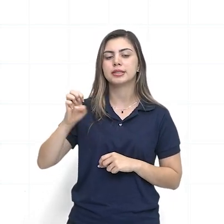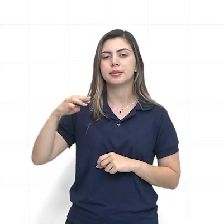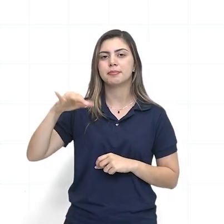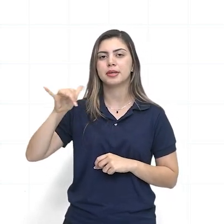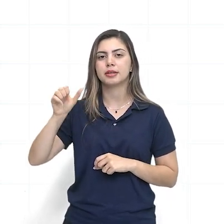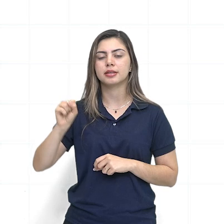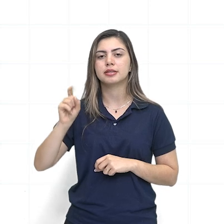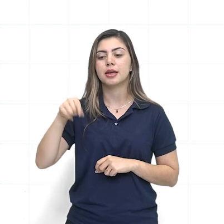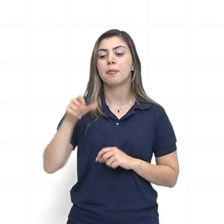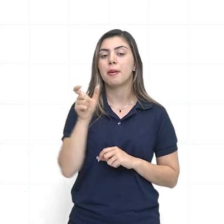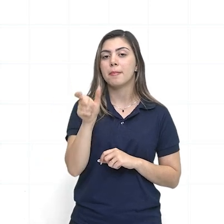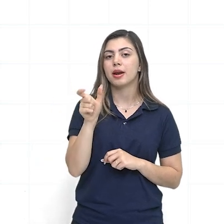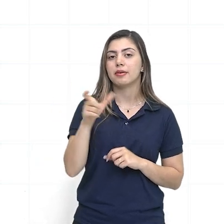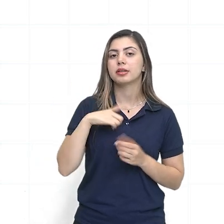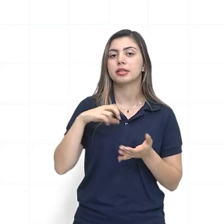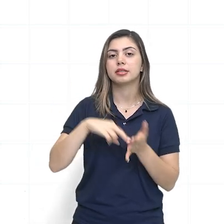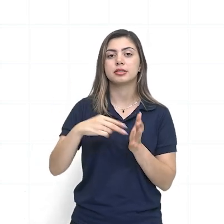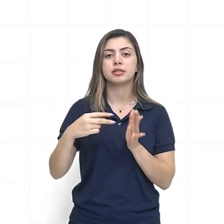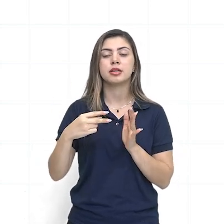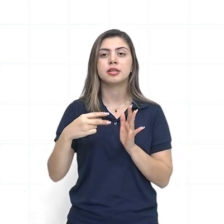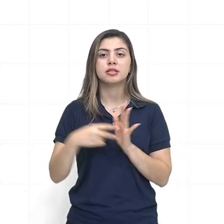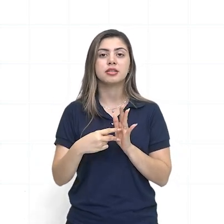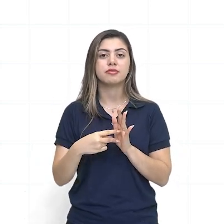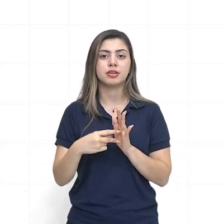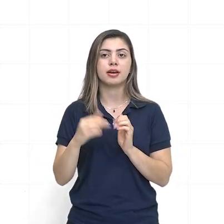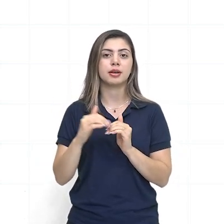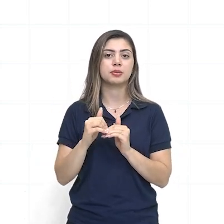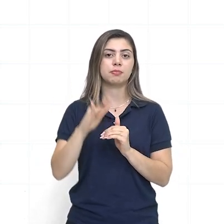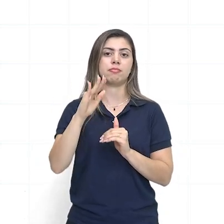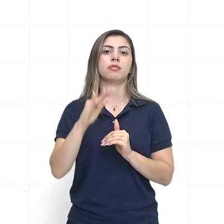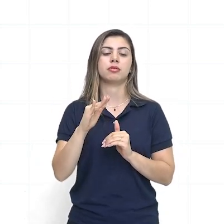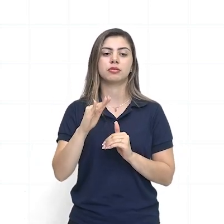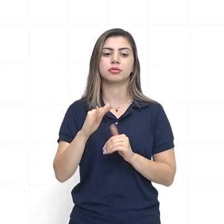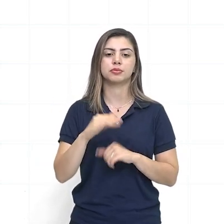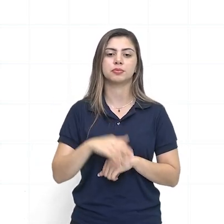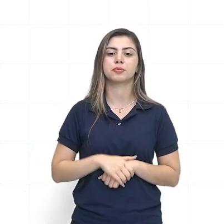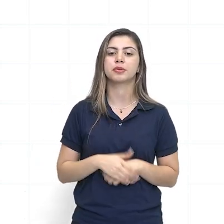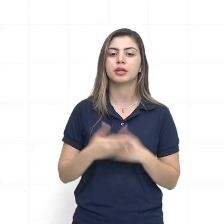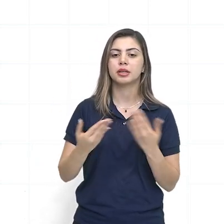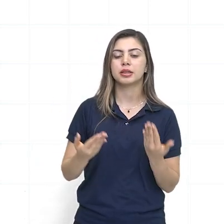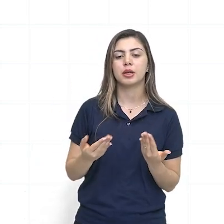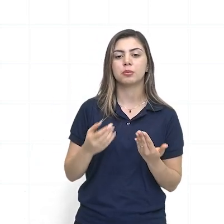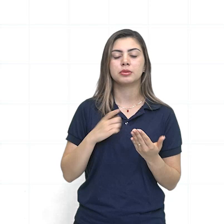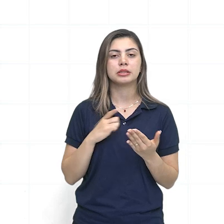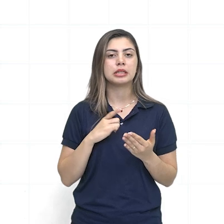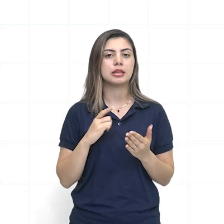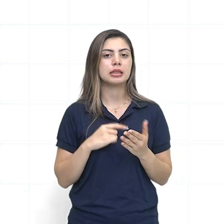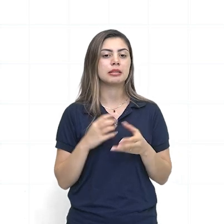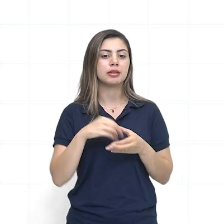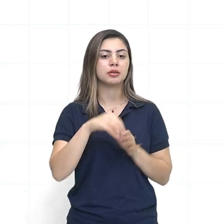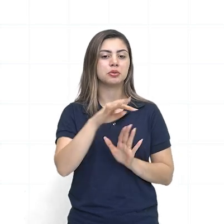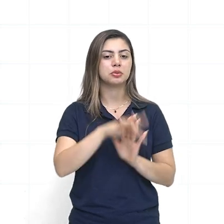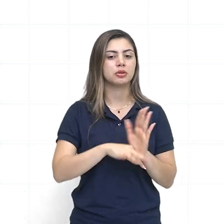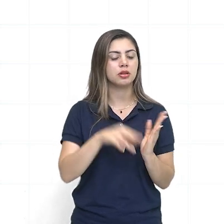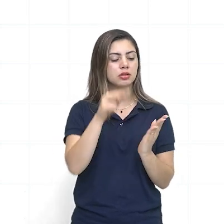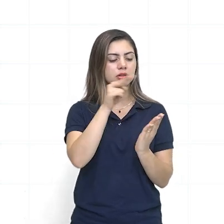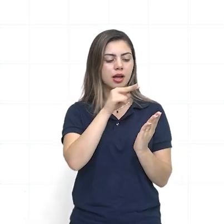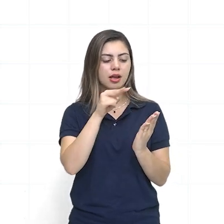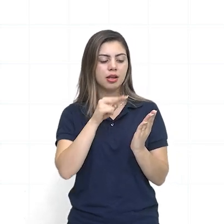sentido. Assim, o texto ele é construído de forma a parecer que se estava empregando um